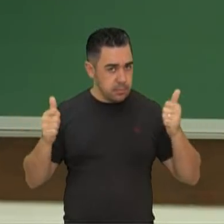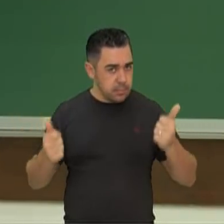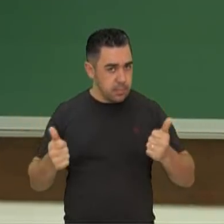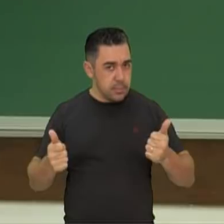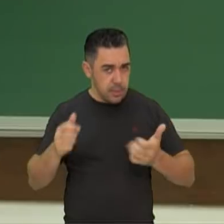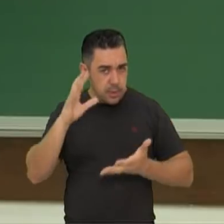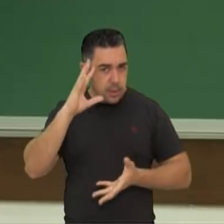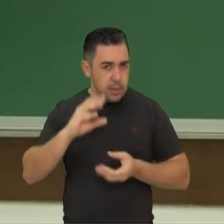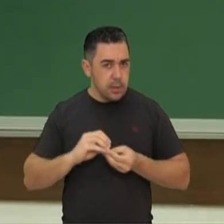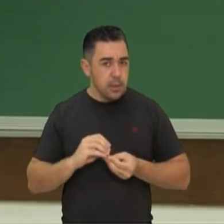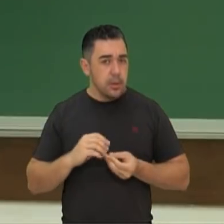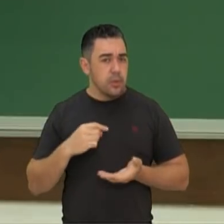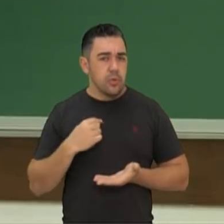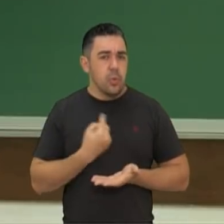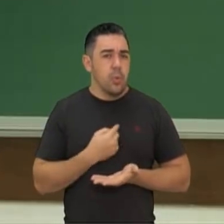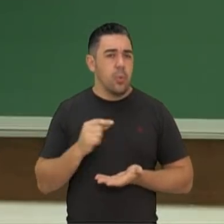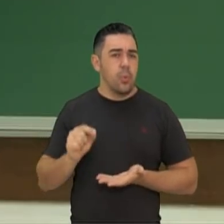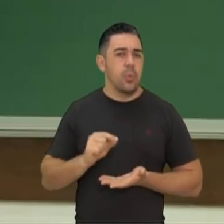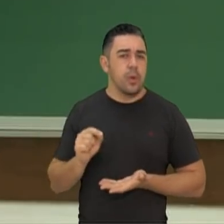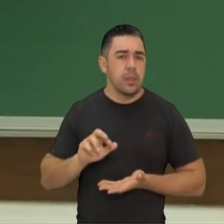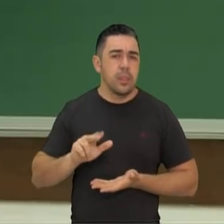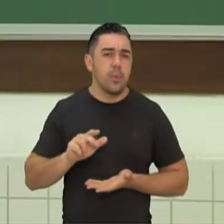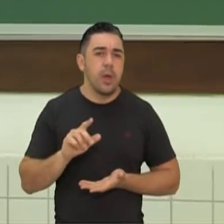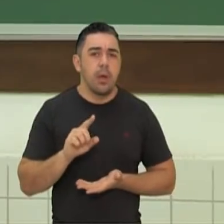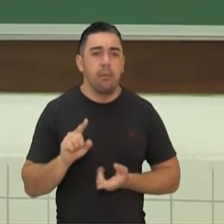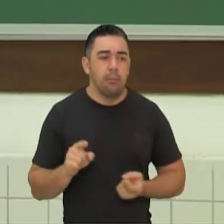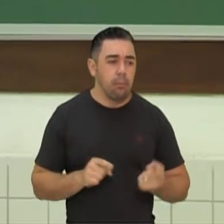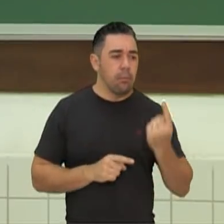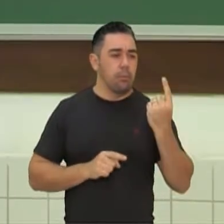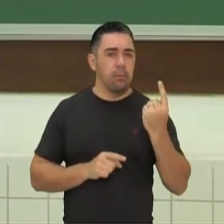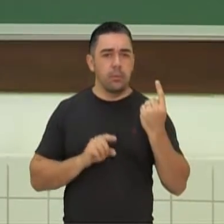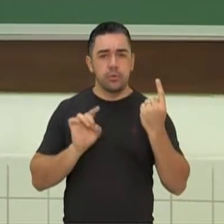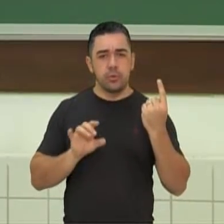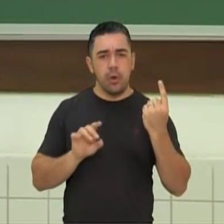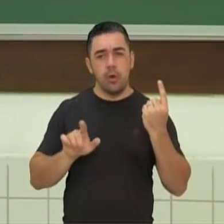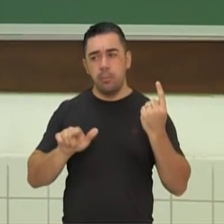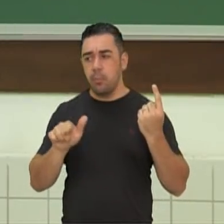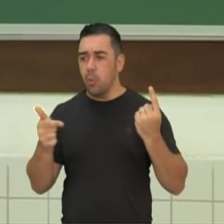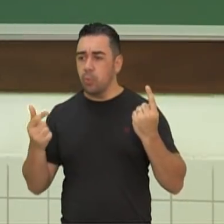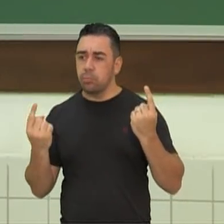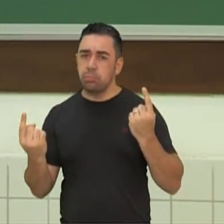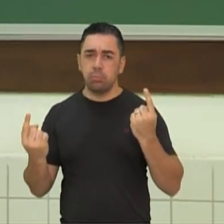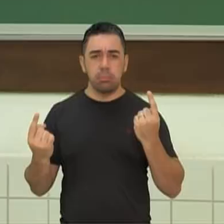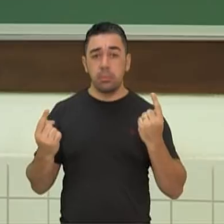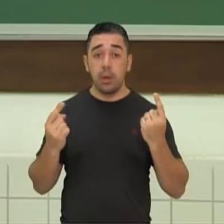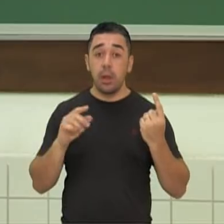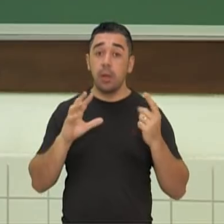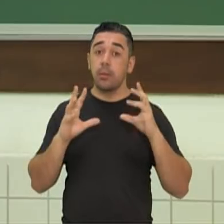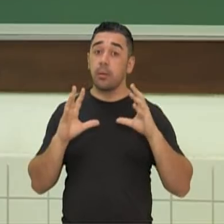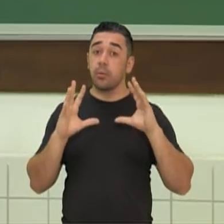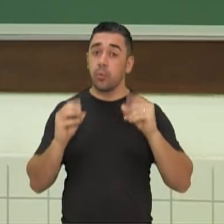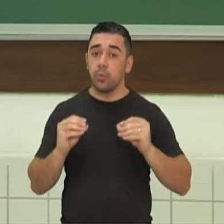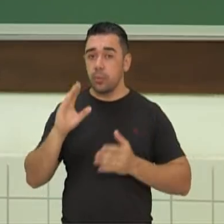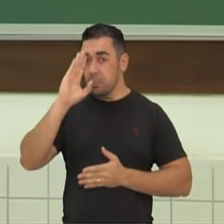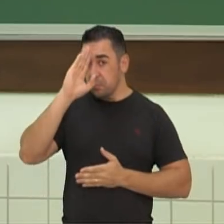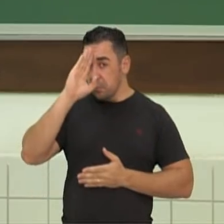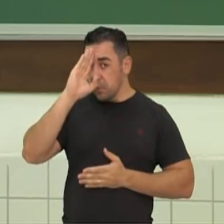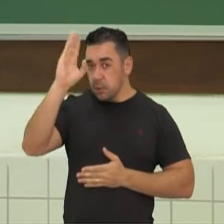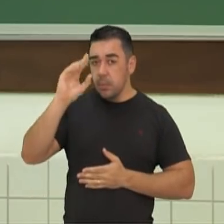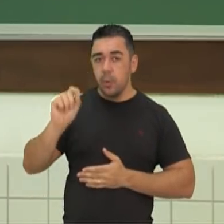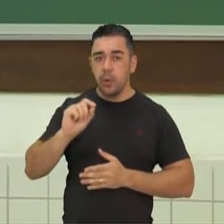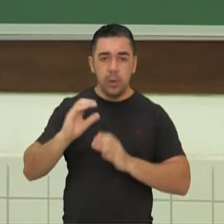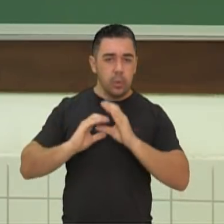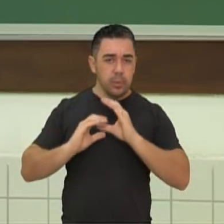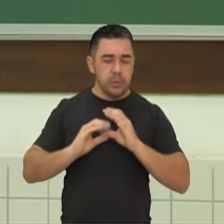bom? Entenderam? Nós não estamos dando exclusividade para uma coisa ou para outra, tá? É nos principais meios de